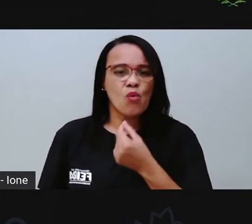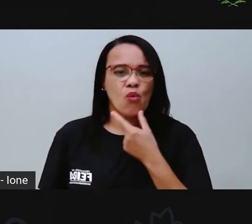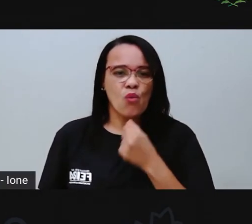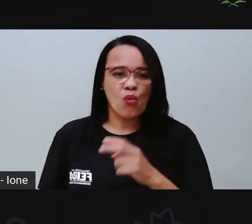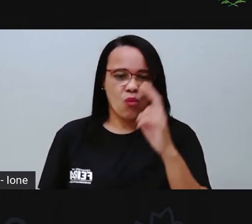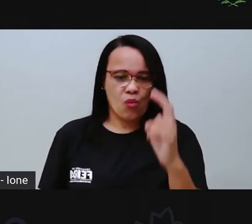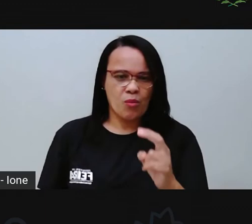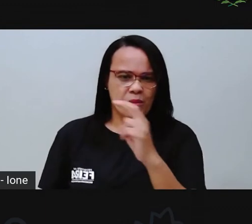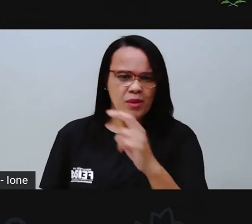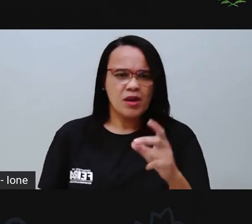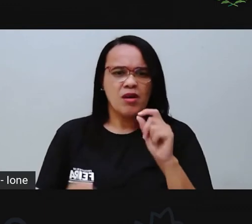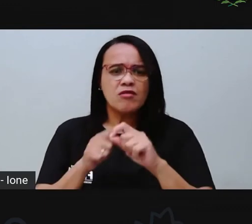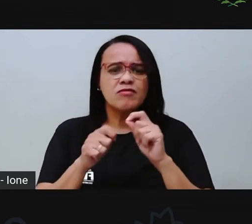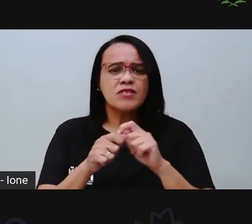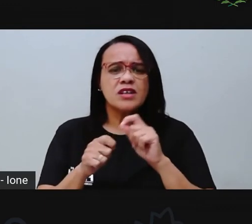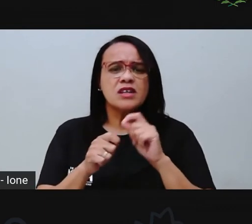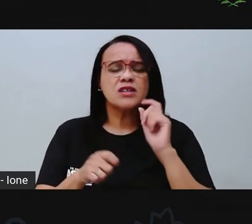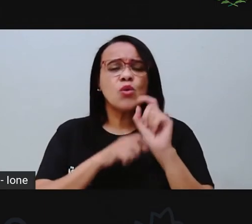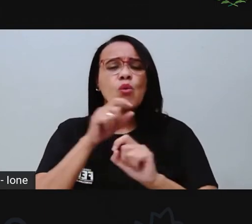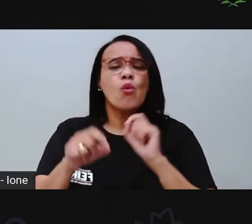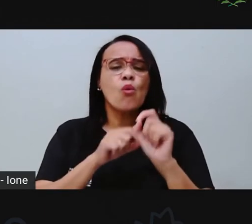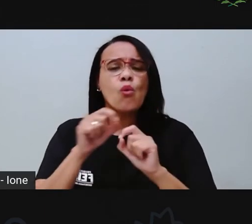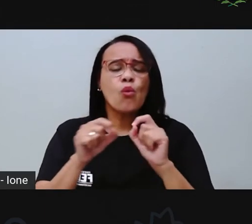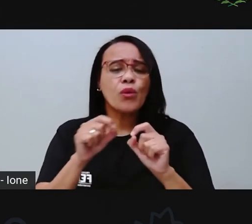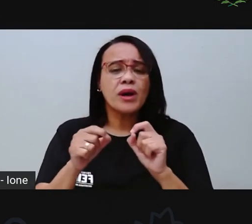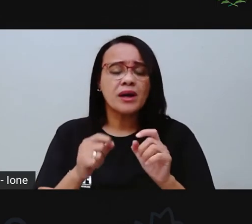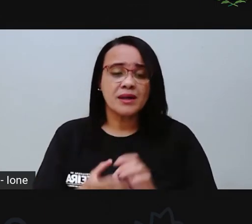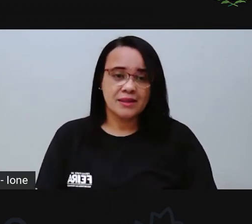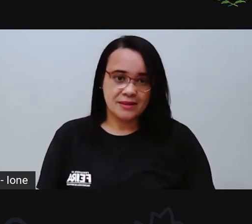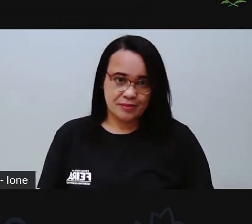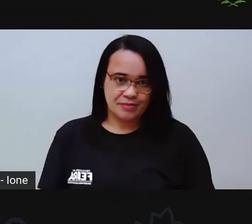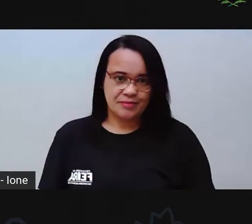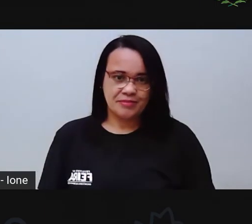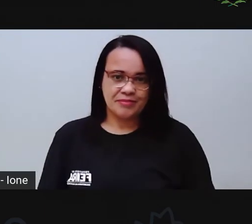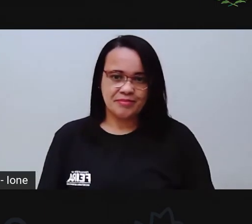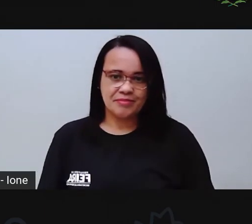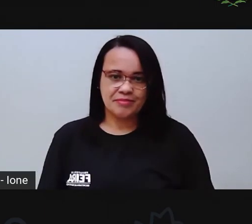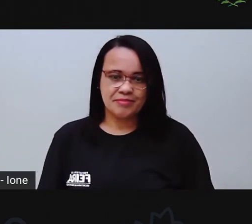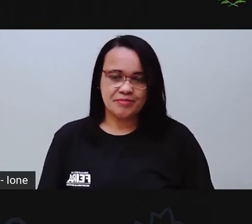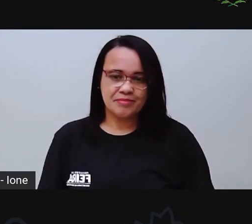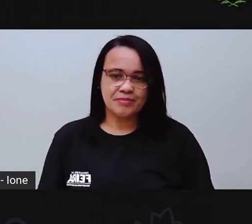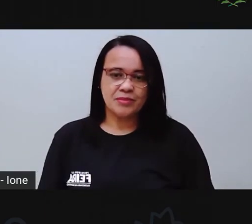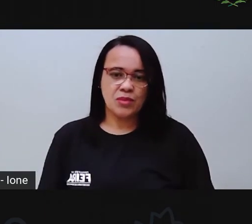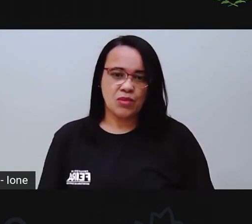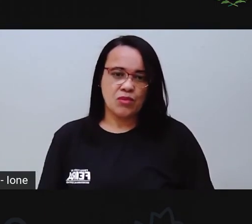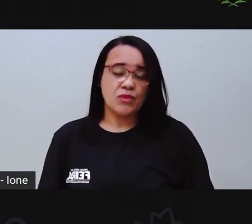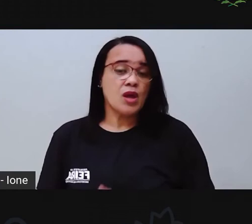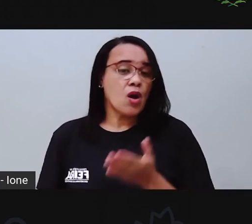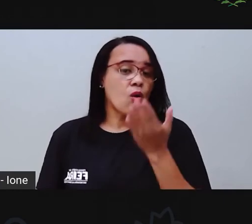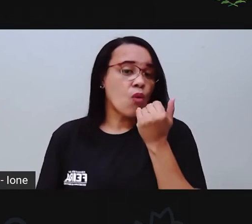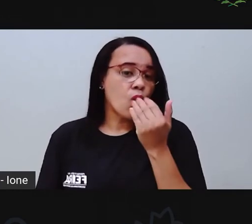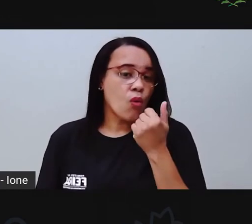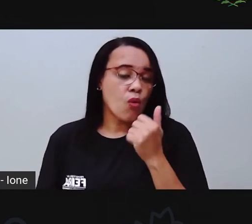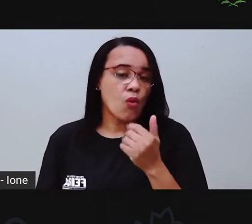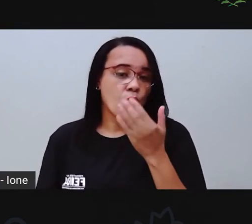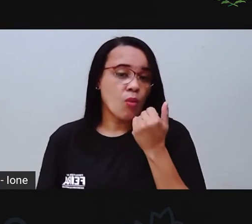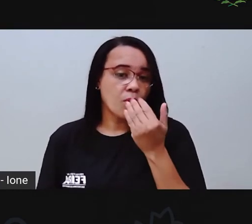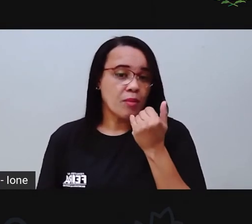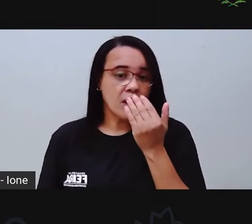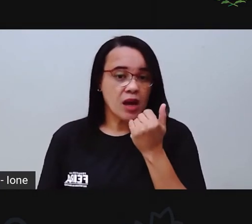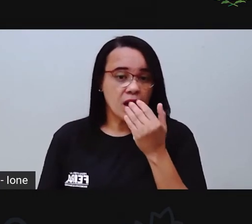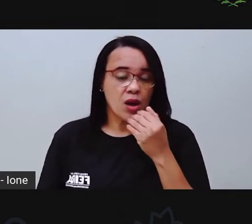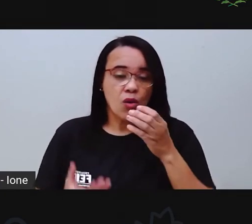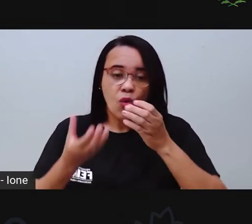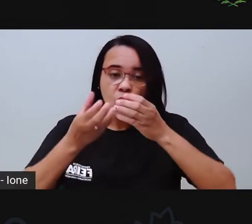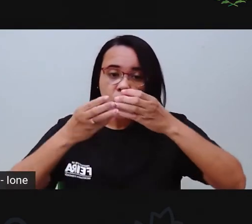fez é patrão agora esqueceu o Frade né é o meu o ovo ele não bebeu